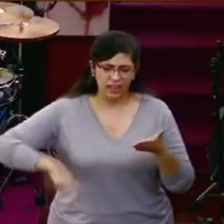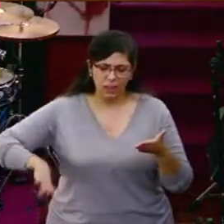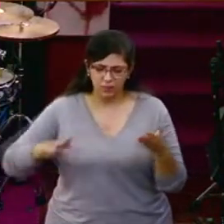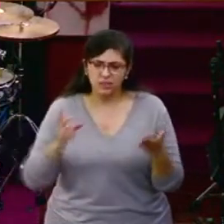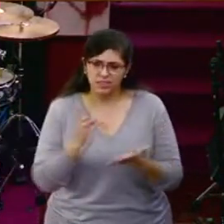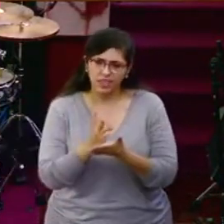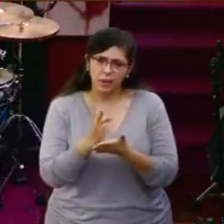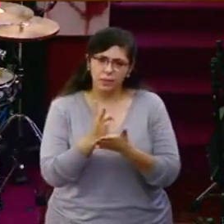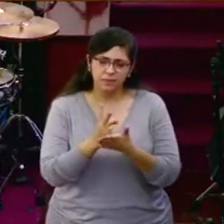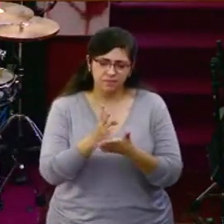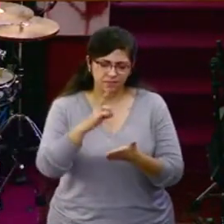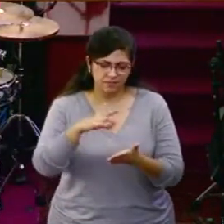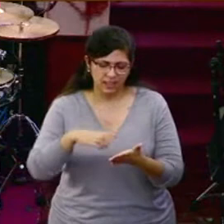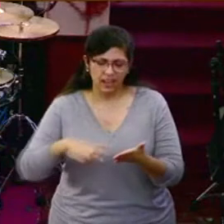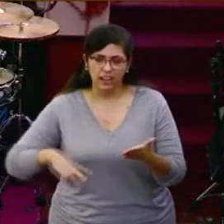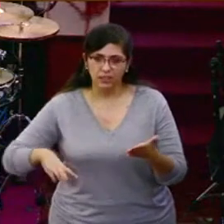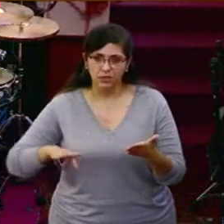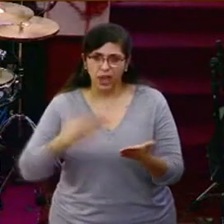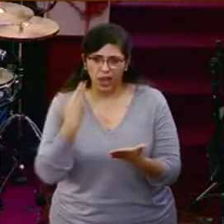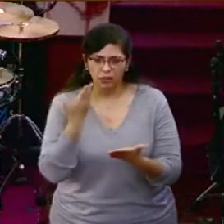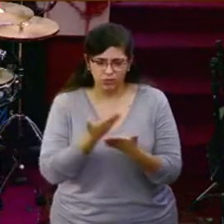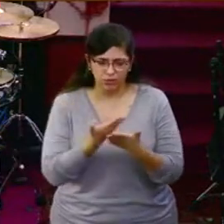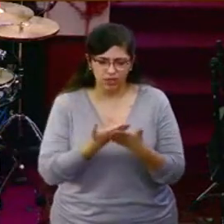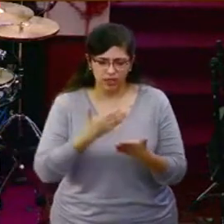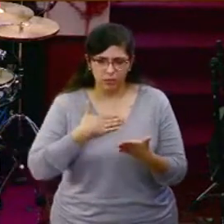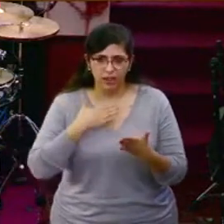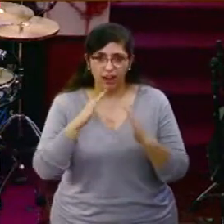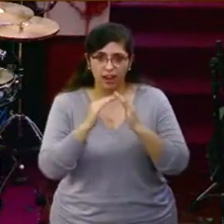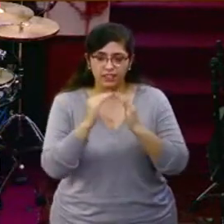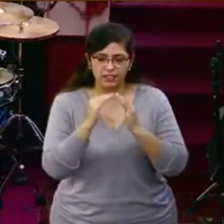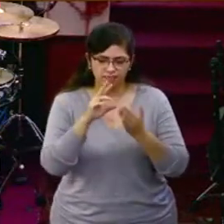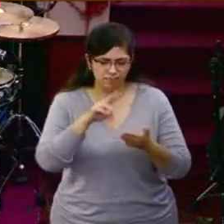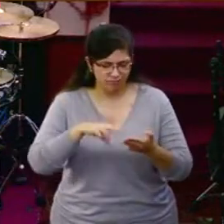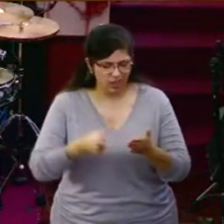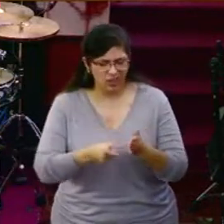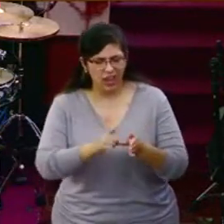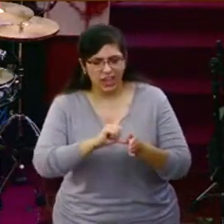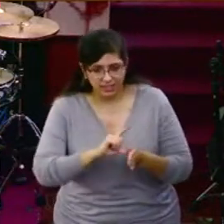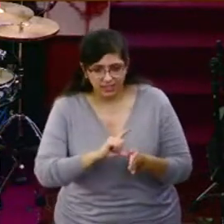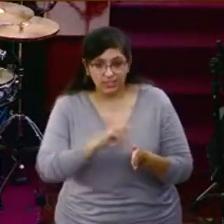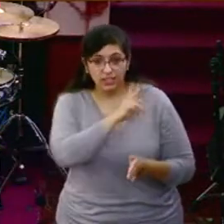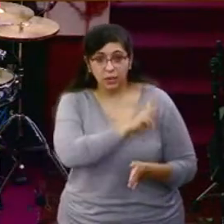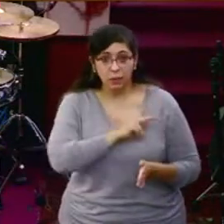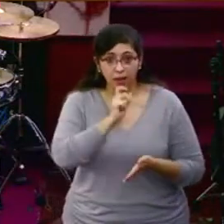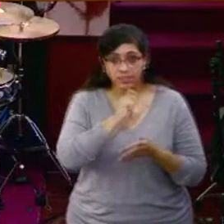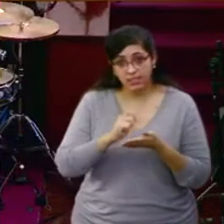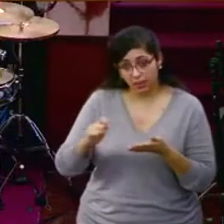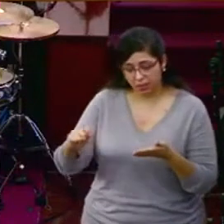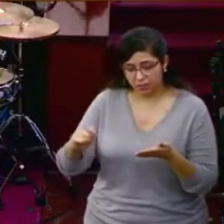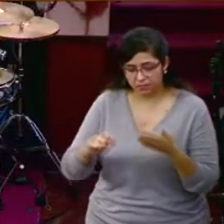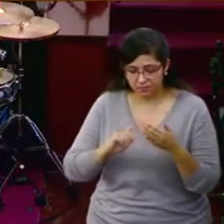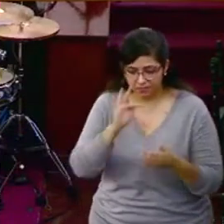eu quando eu quando preparei essa meditação eu havia lido um pouco antes justamente o que paulo escreveu